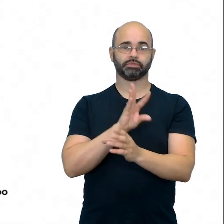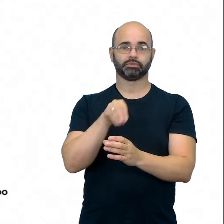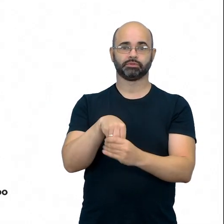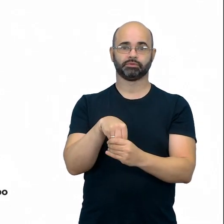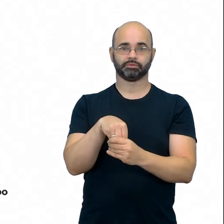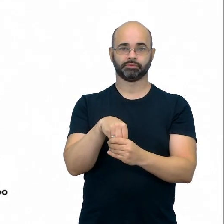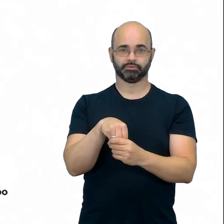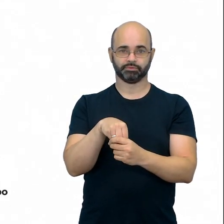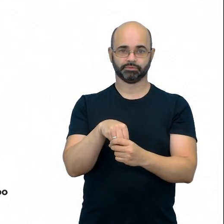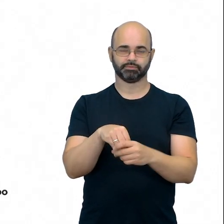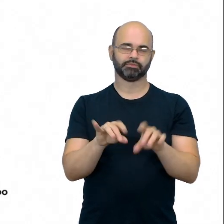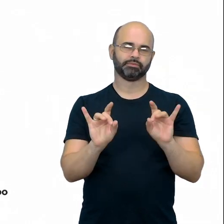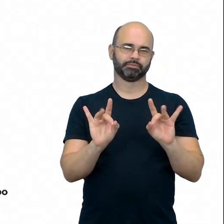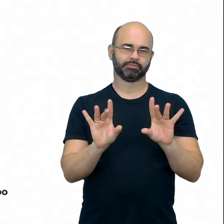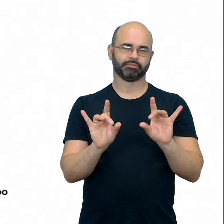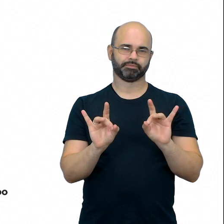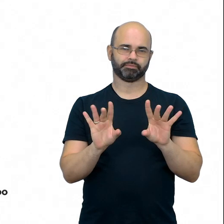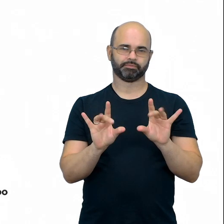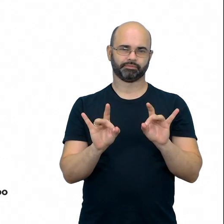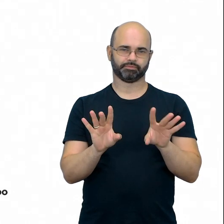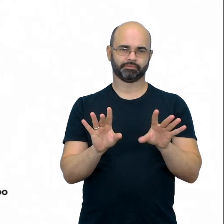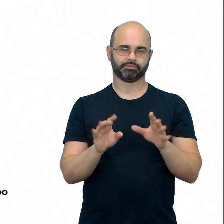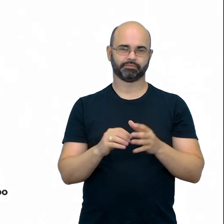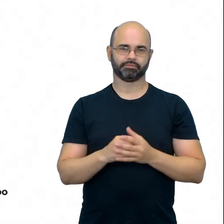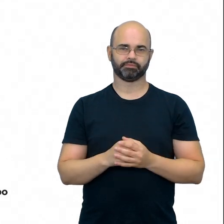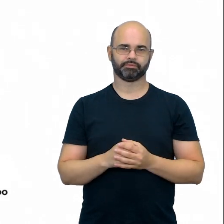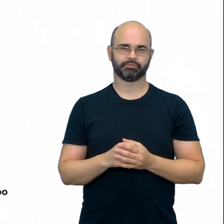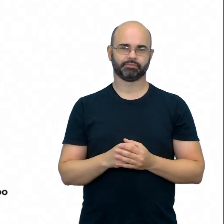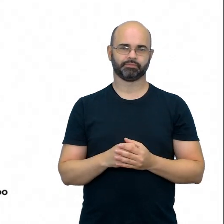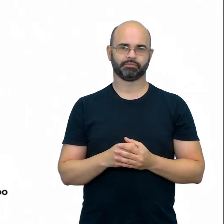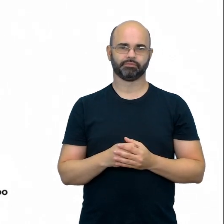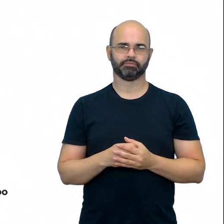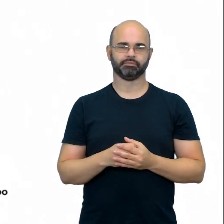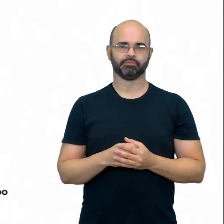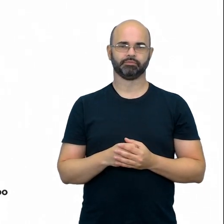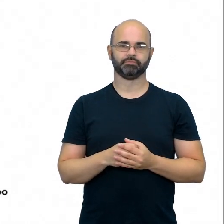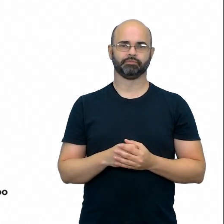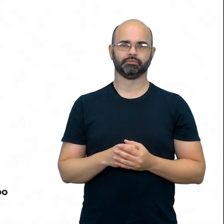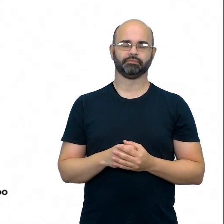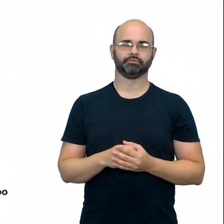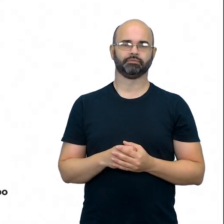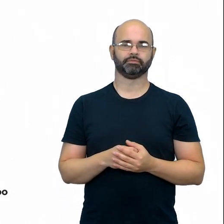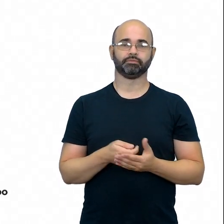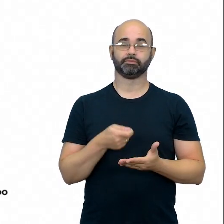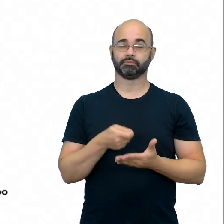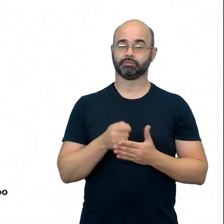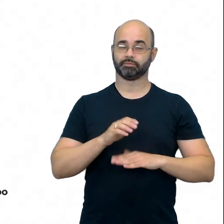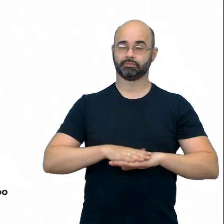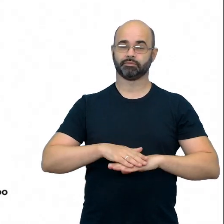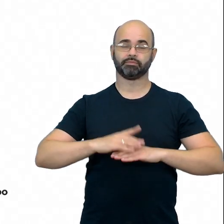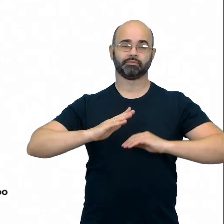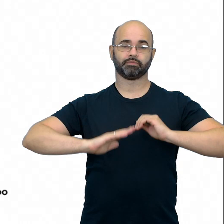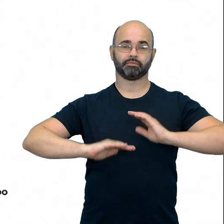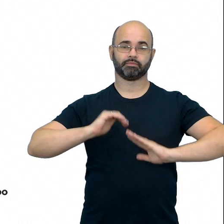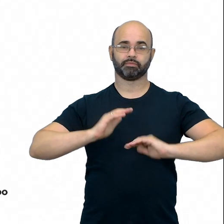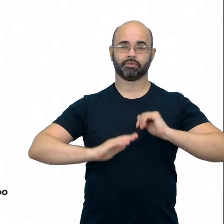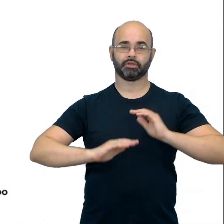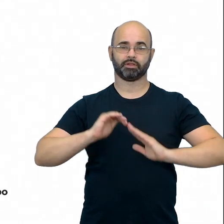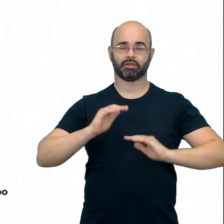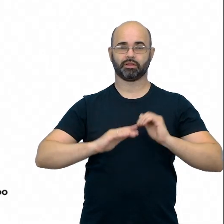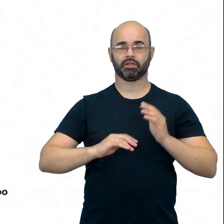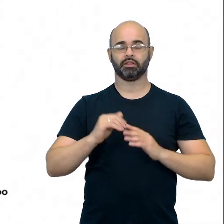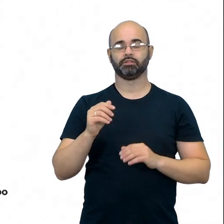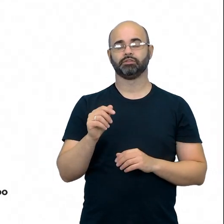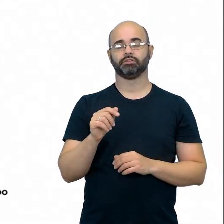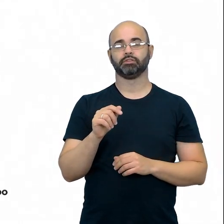produção específicas e situadas que exigem mais do que uma simples habilidade linguística, mas um